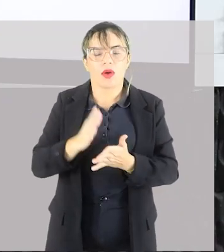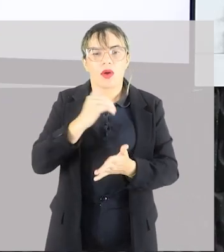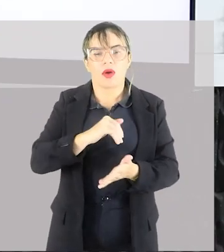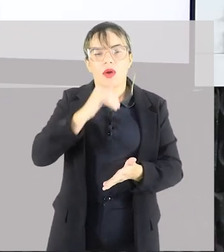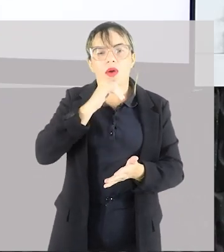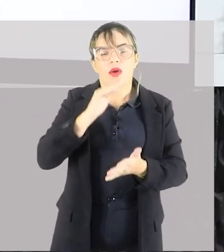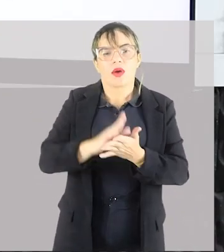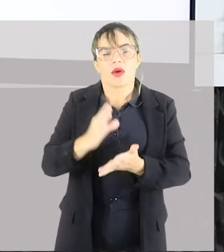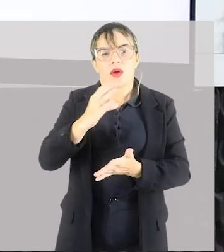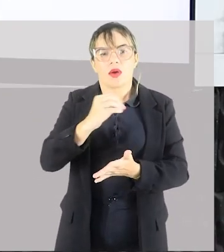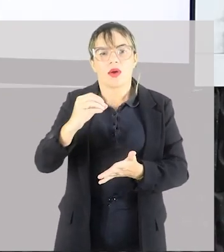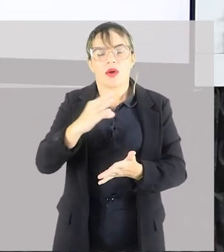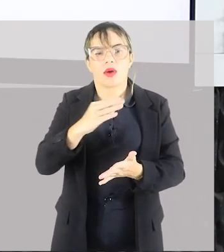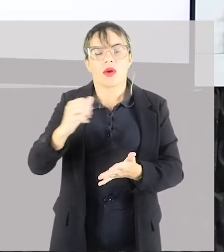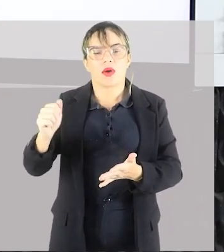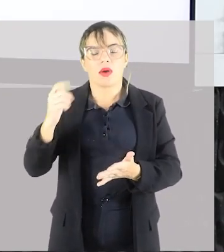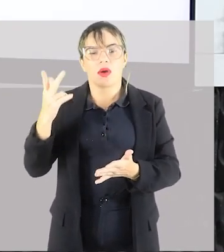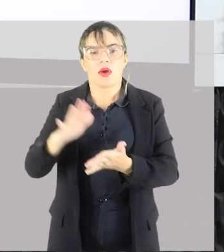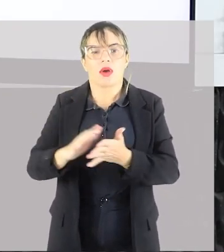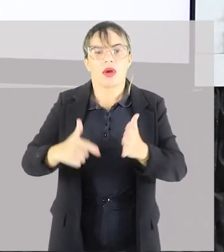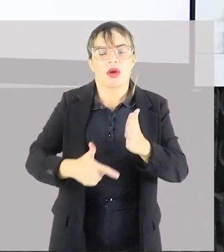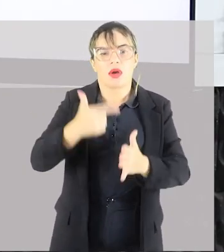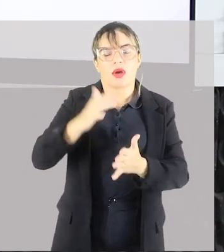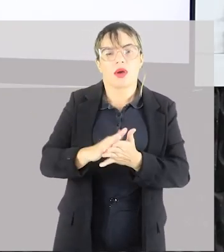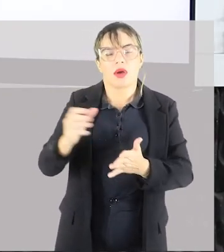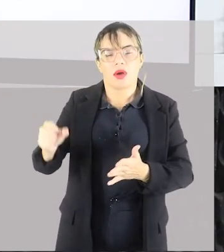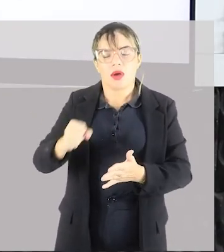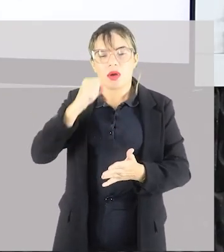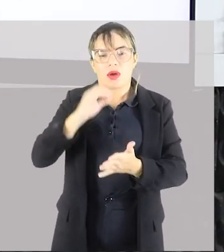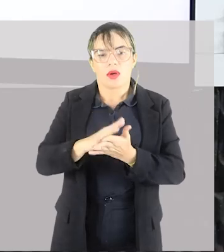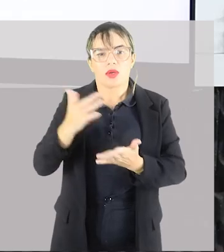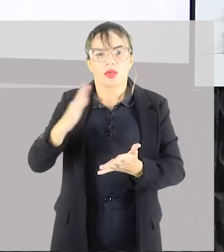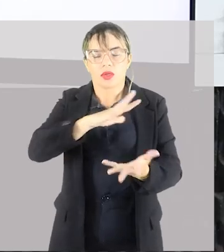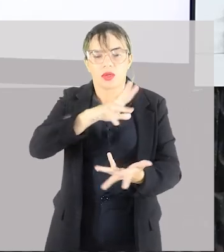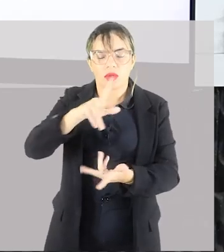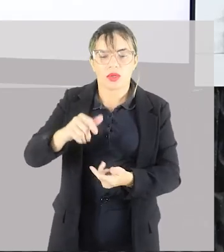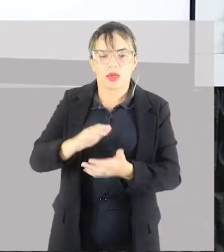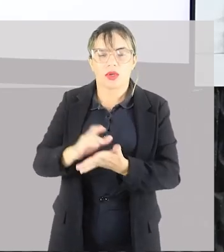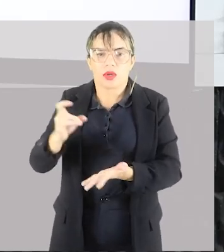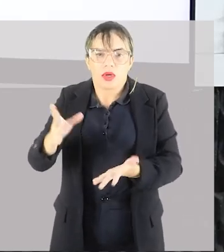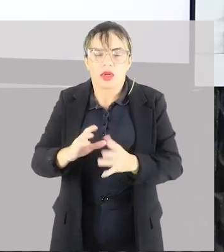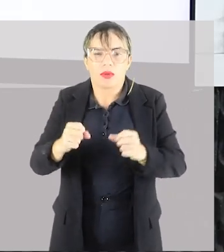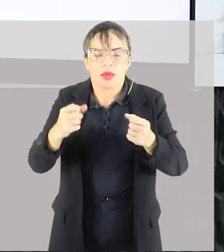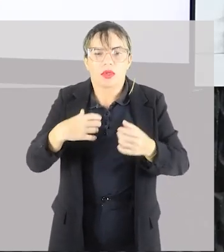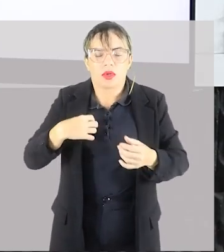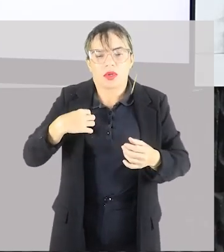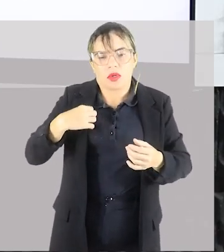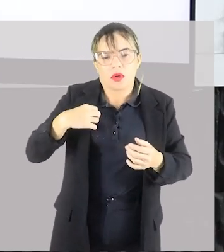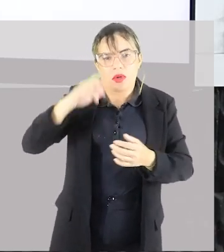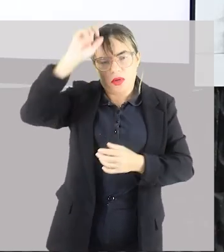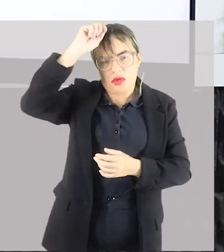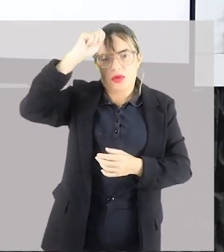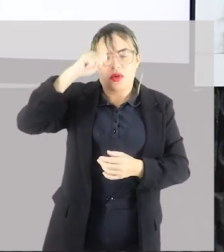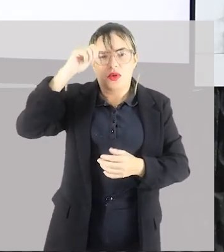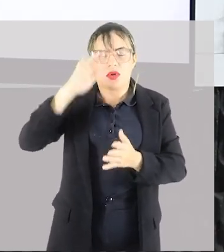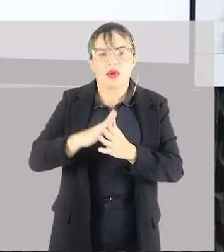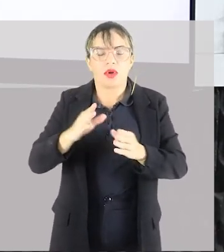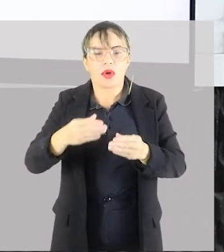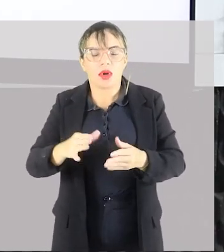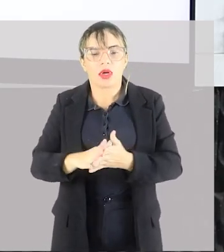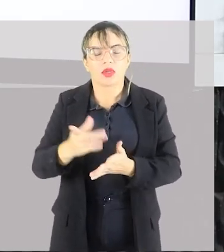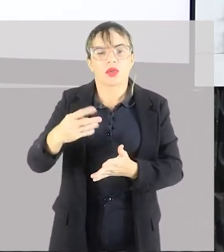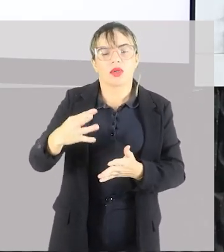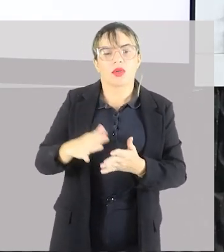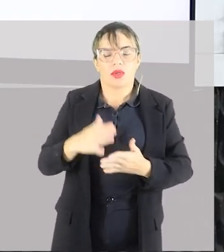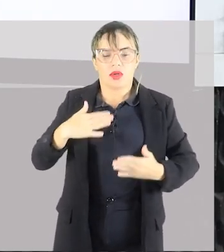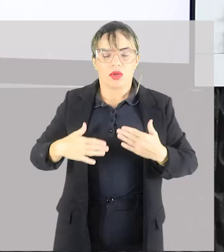A Coca-Cola é a segunda bebida mais consumida do mundo. Ela é só uma bebida? Ou ela pode ser uma camiseta, um boné, uma toalha? Ela passa, além